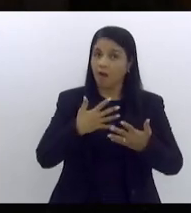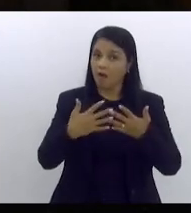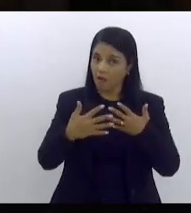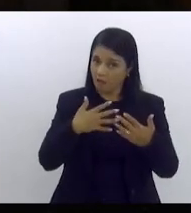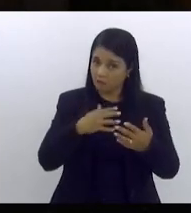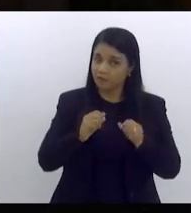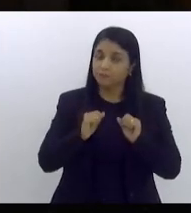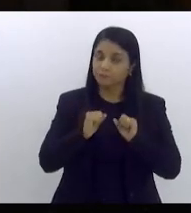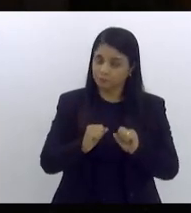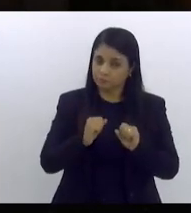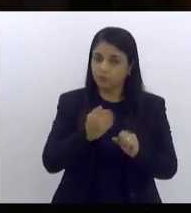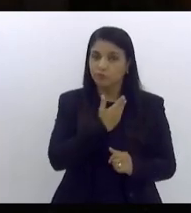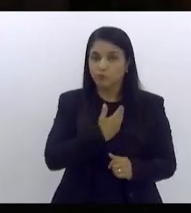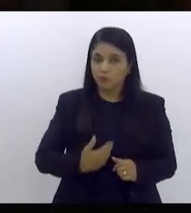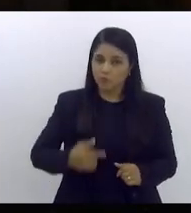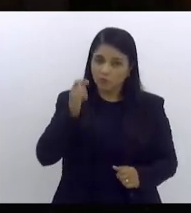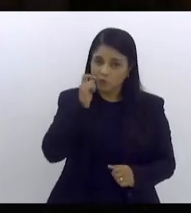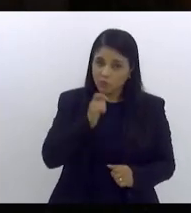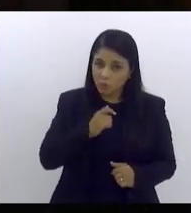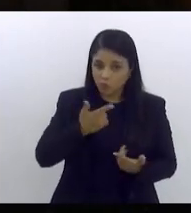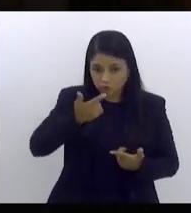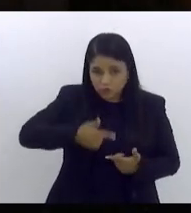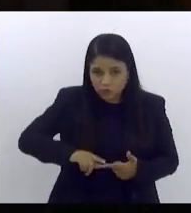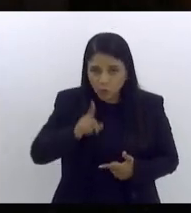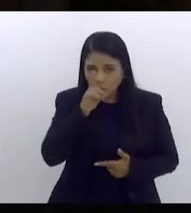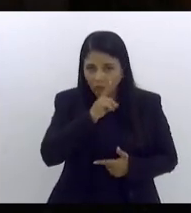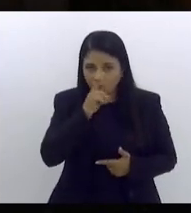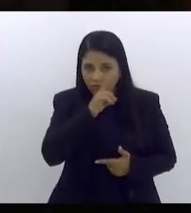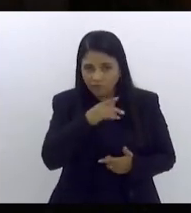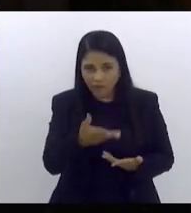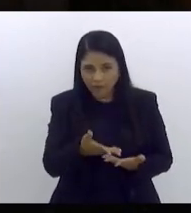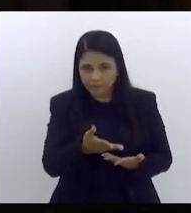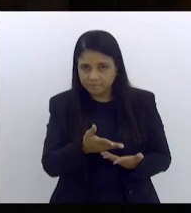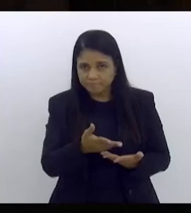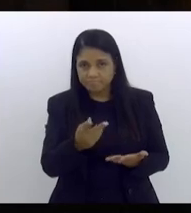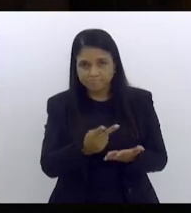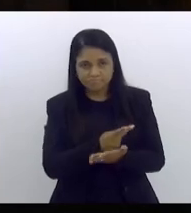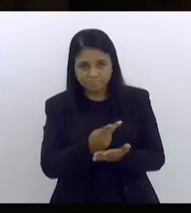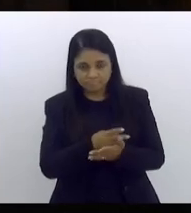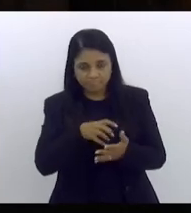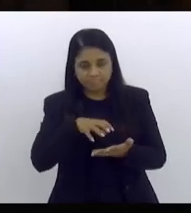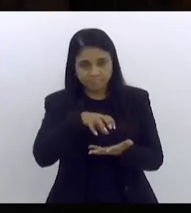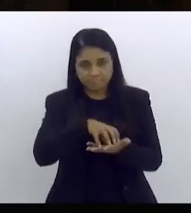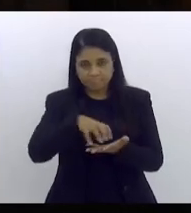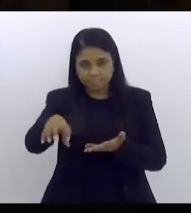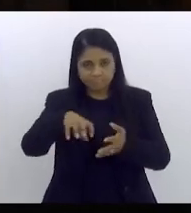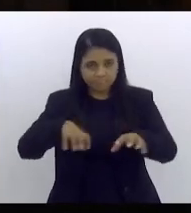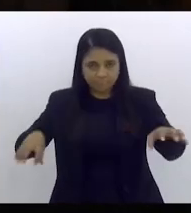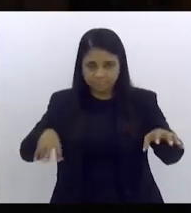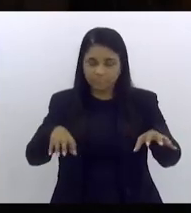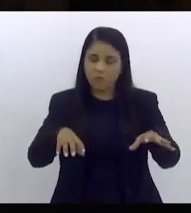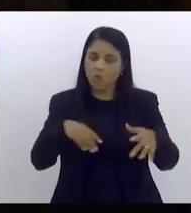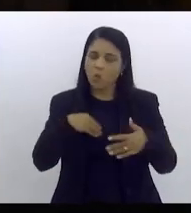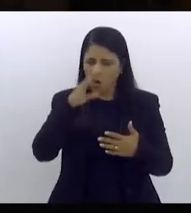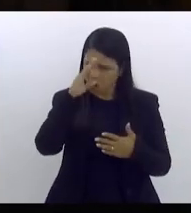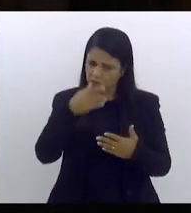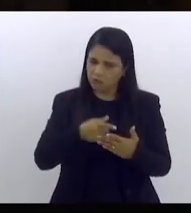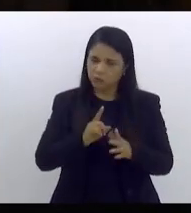não repita mais esse erro, né, dessa descentralização. Acredito que não o fará, pelo